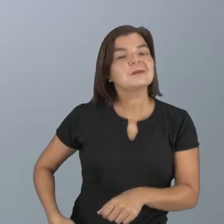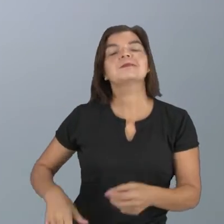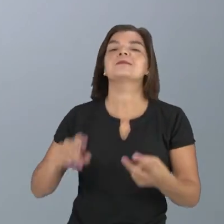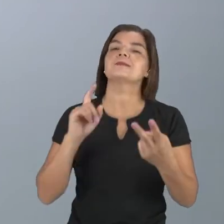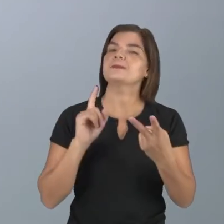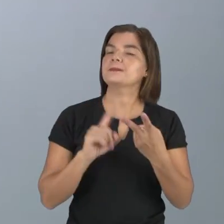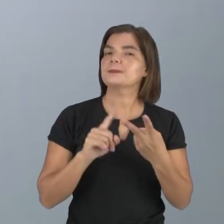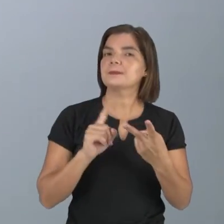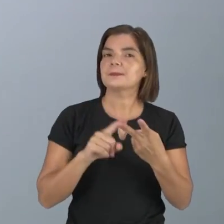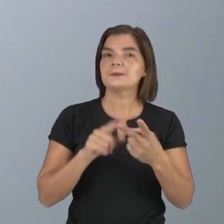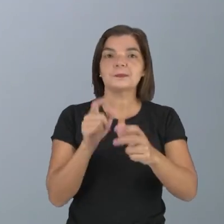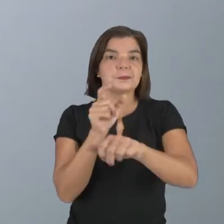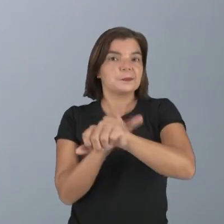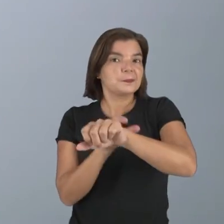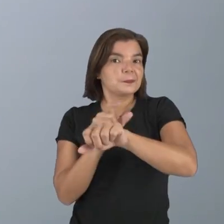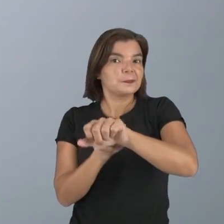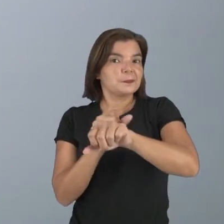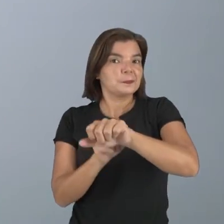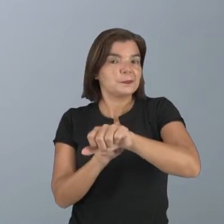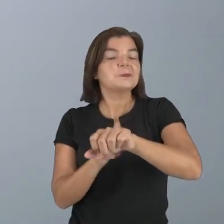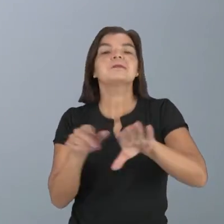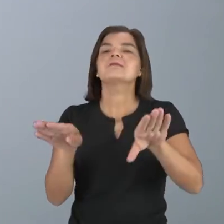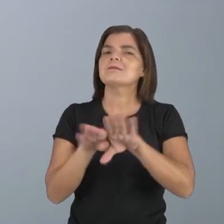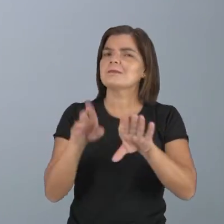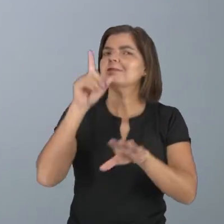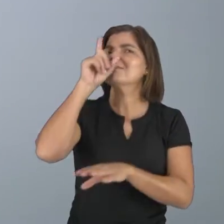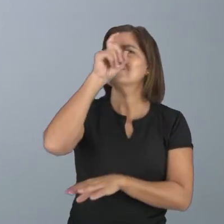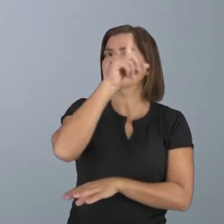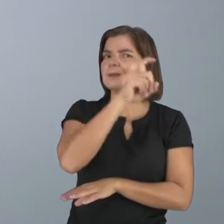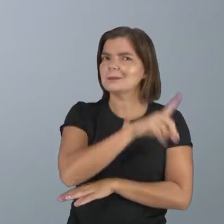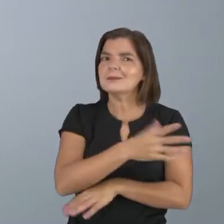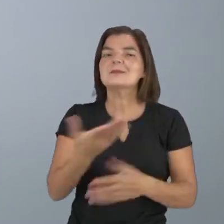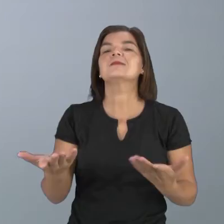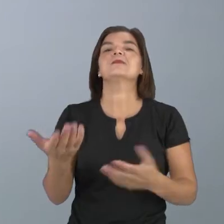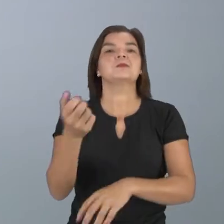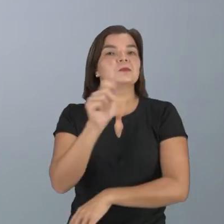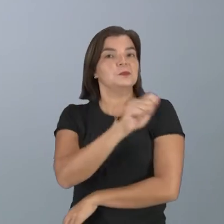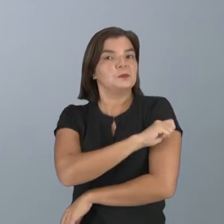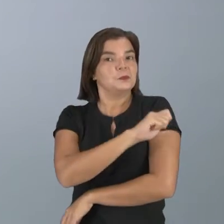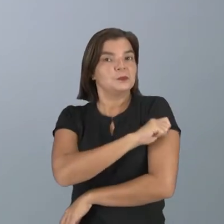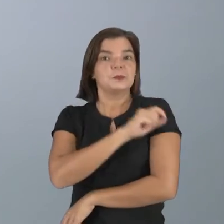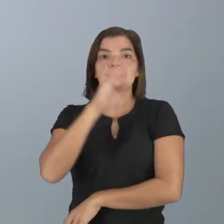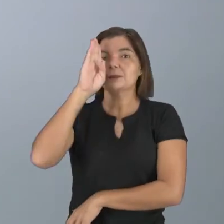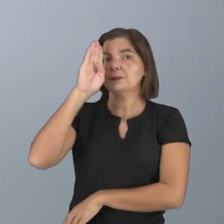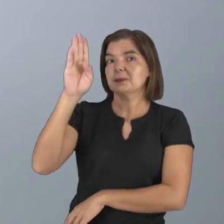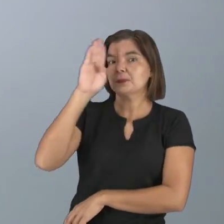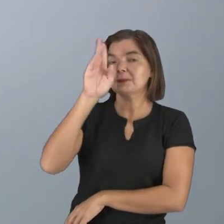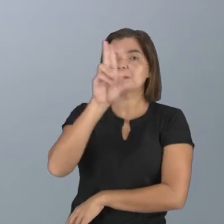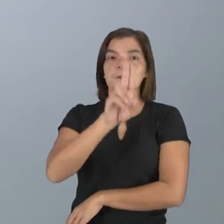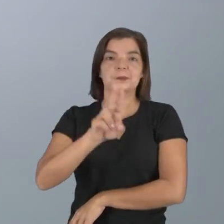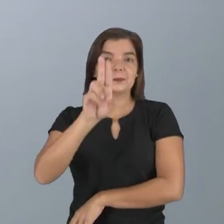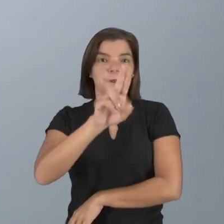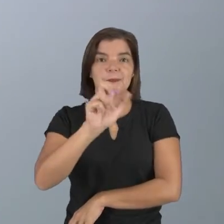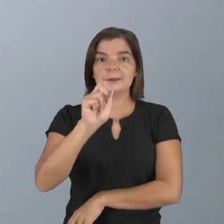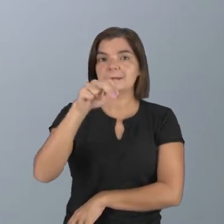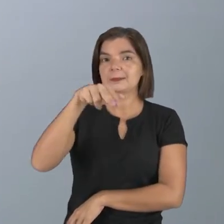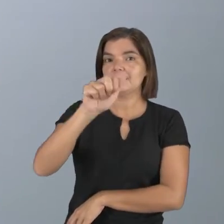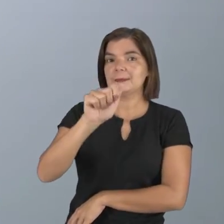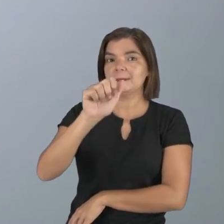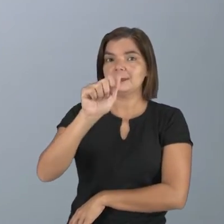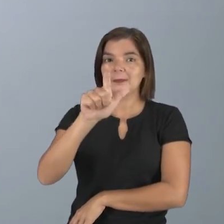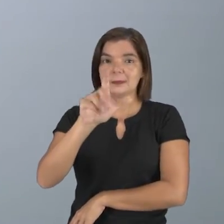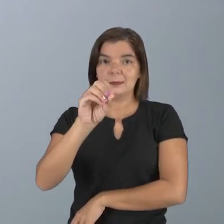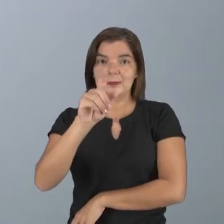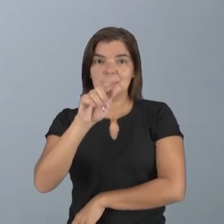o seu relógio digital no pulso também, dificilmente os alunos, principalmente, utilizam um relógio analógico, aquele de